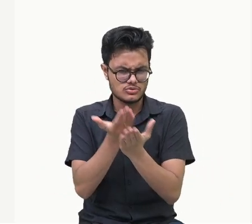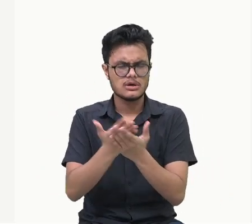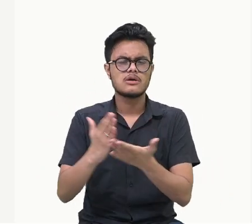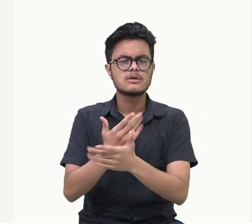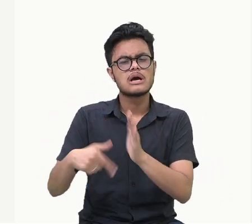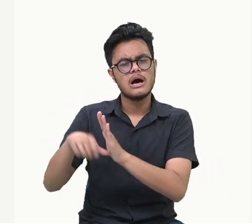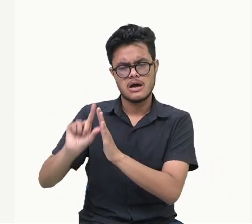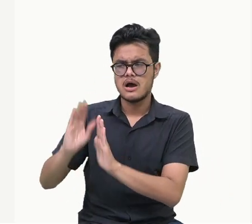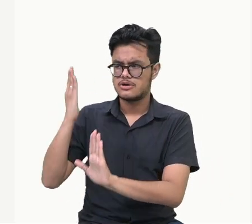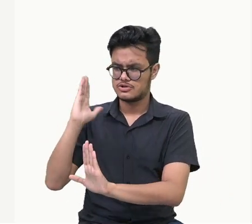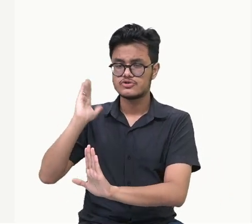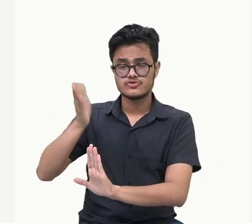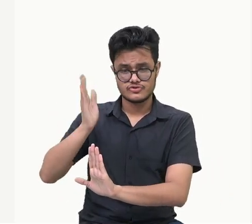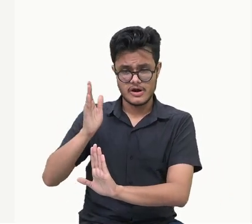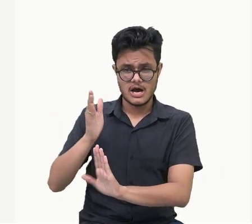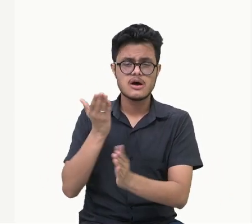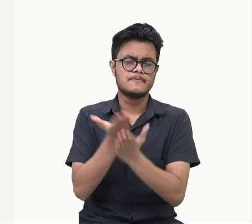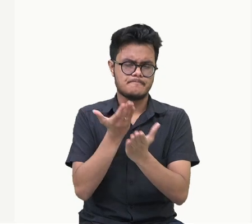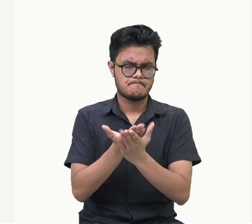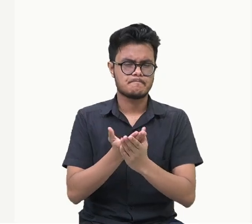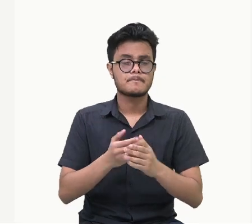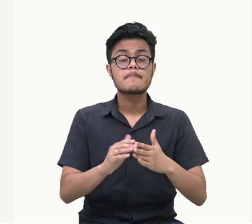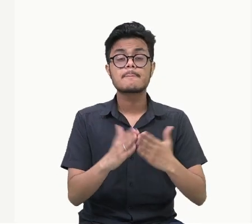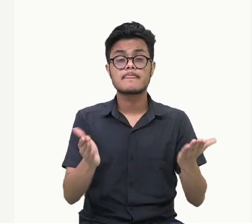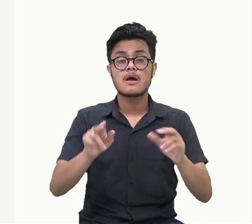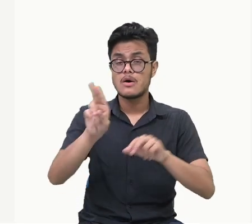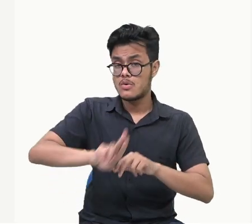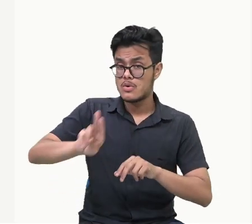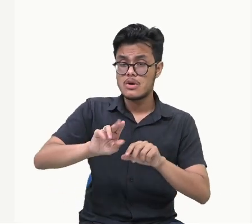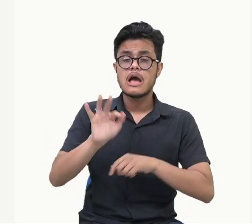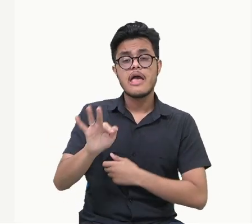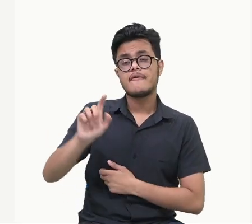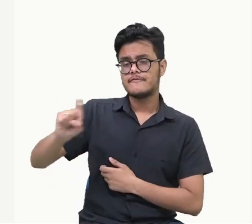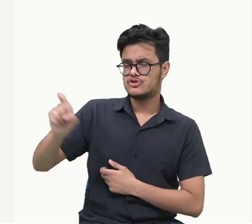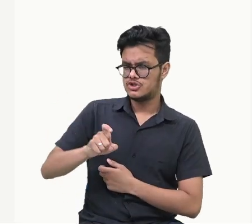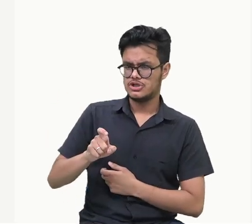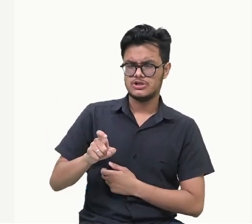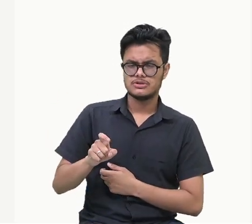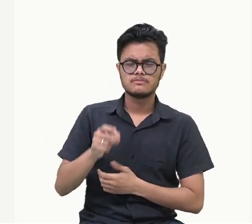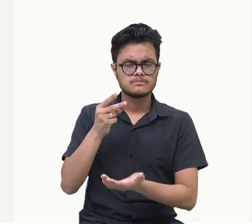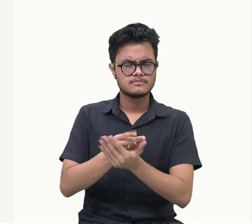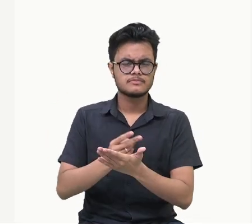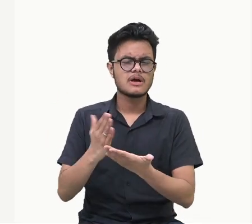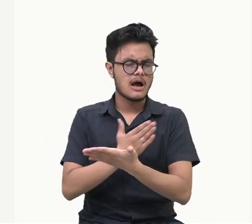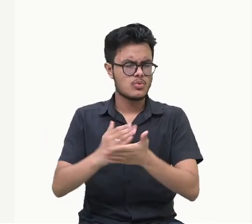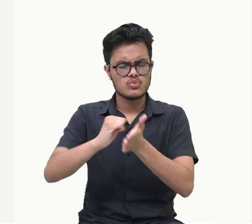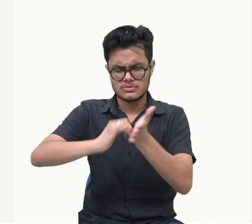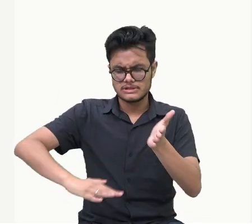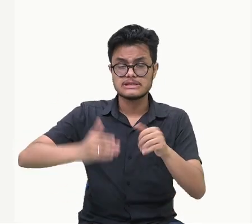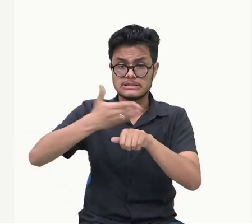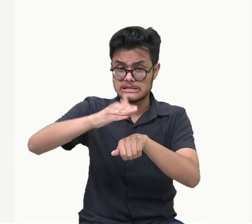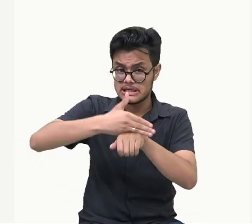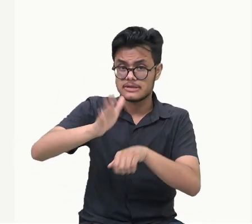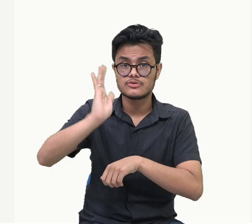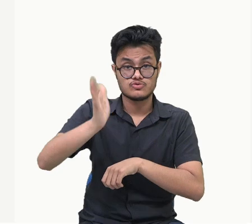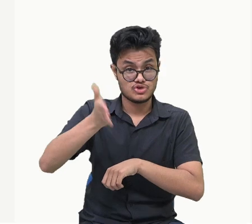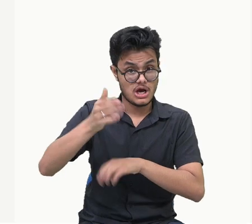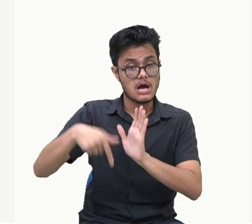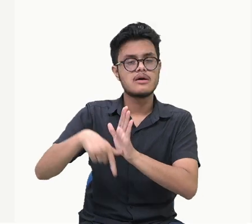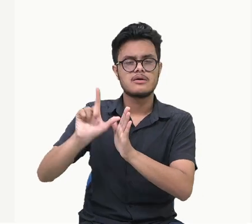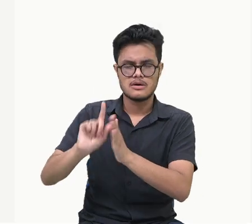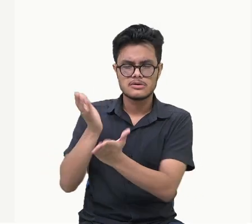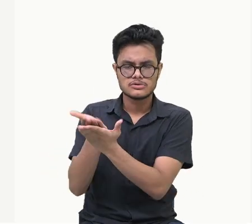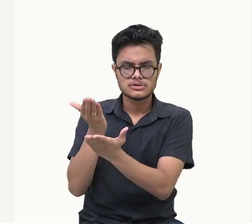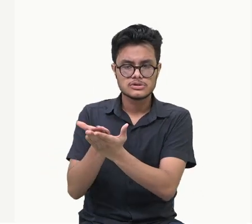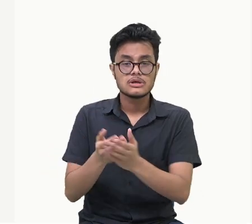aulas anteriores a função exponencial, fizemos alguns exercícios, tá? E